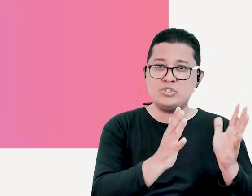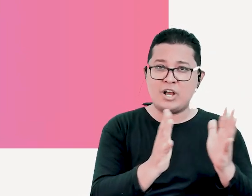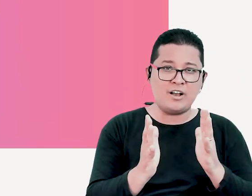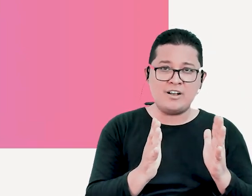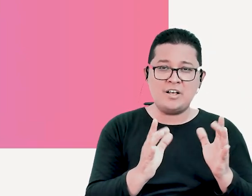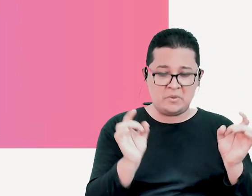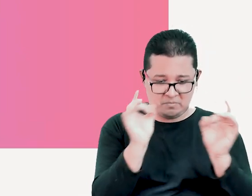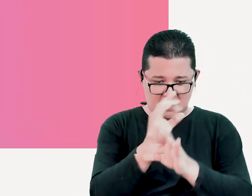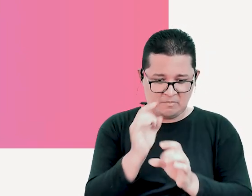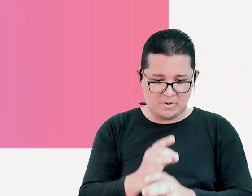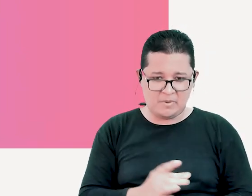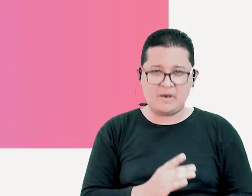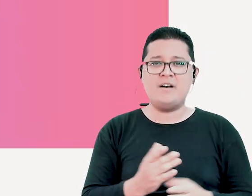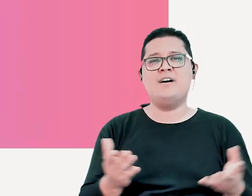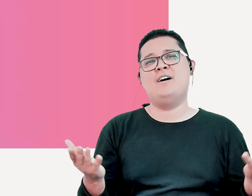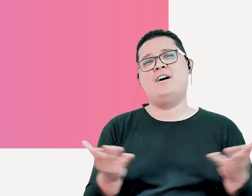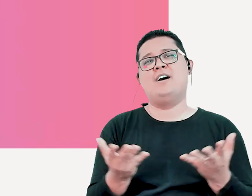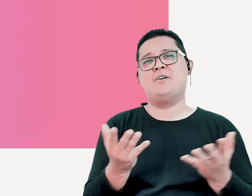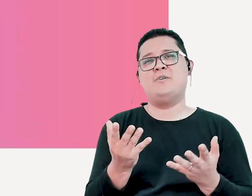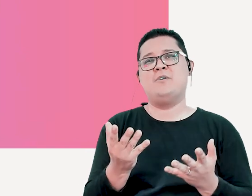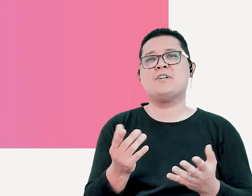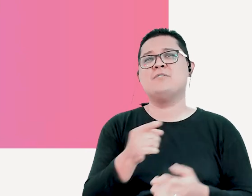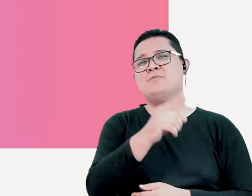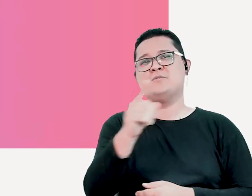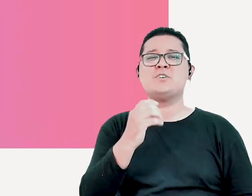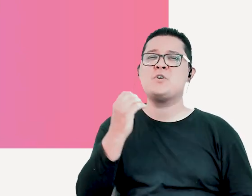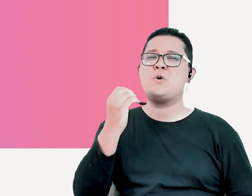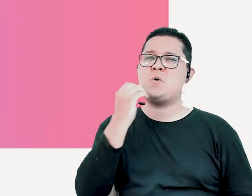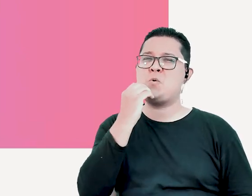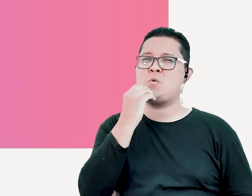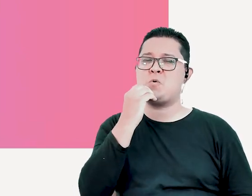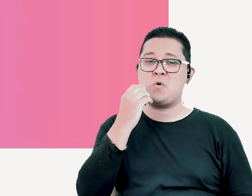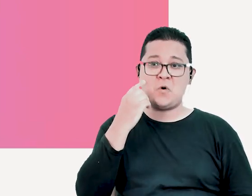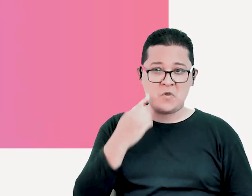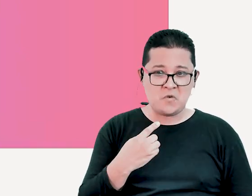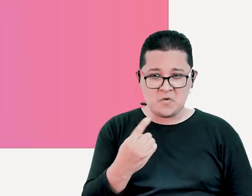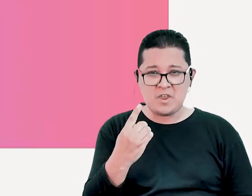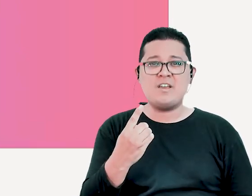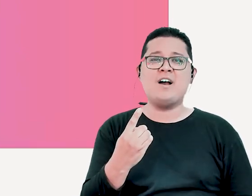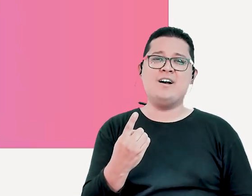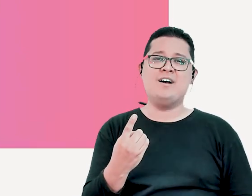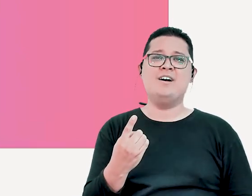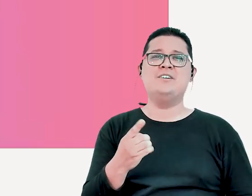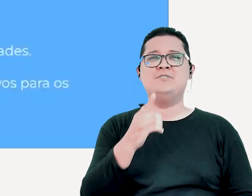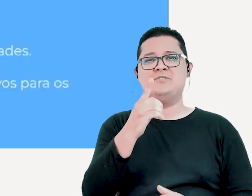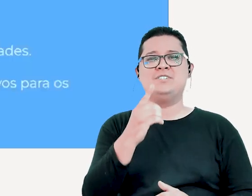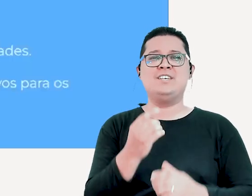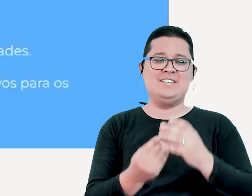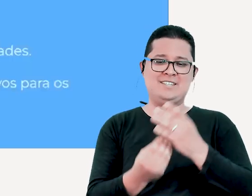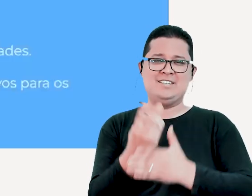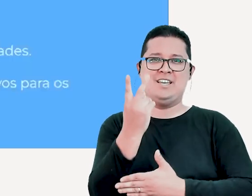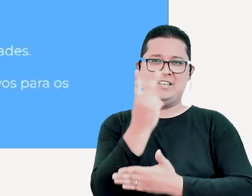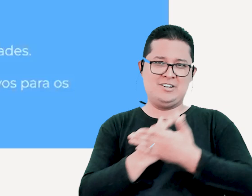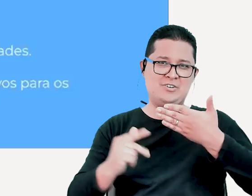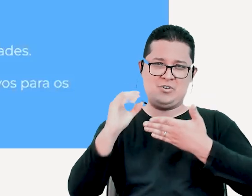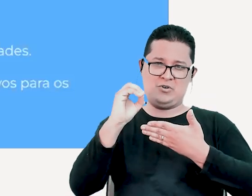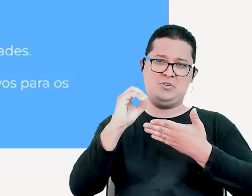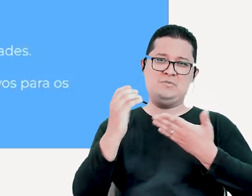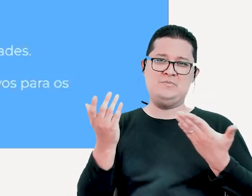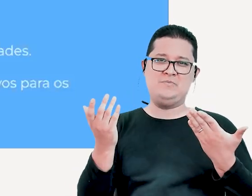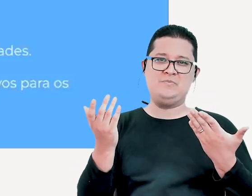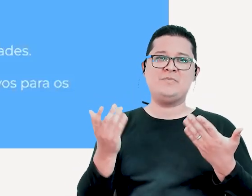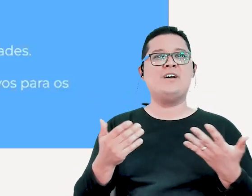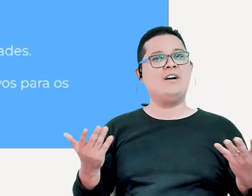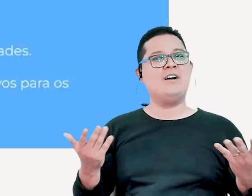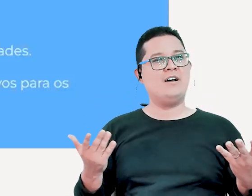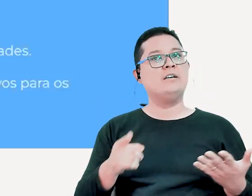as oportunidades e construir o seu roadmap, o tão sonhado roadmap de Content Ops, né? E aqui, mais uma